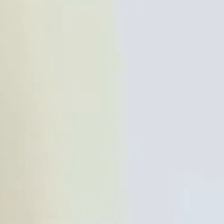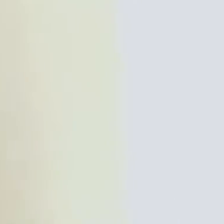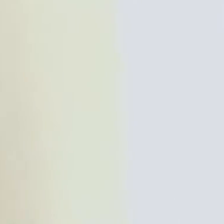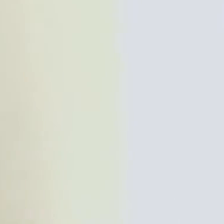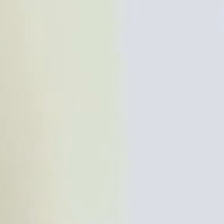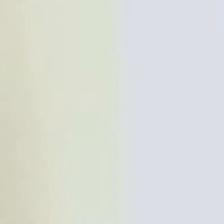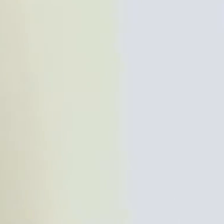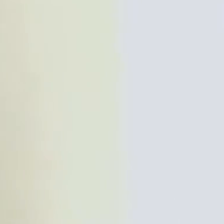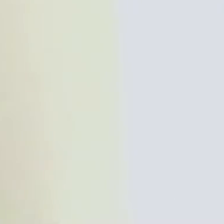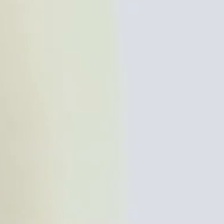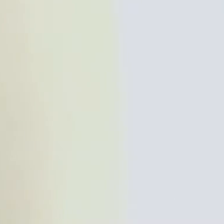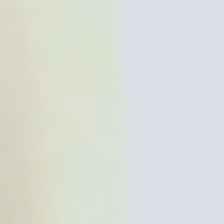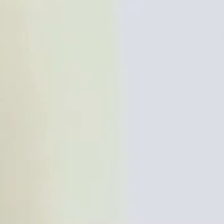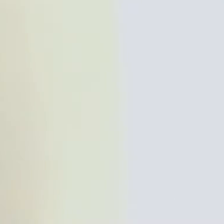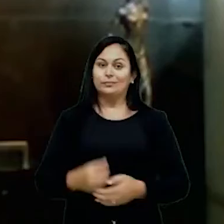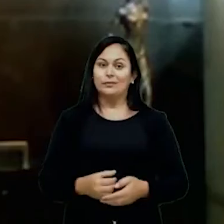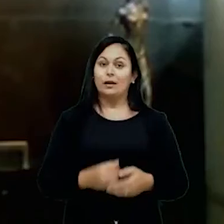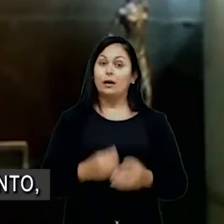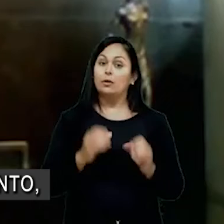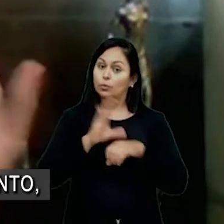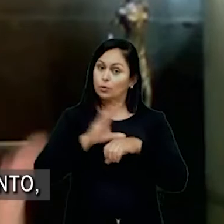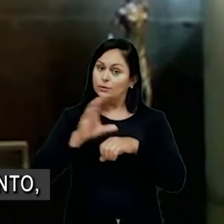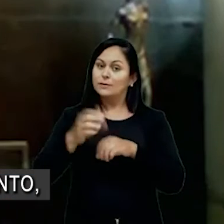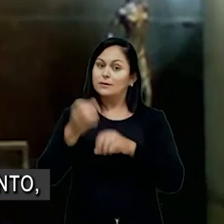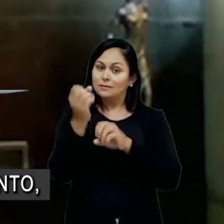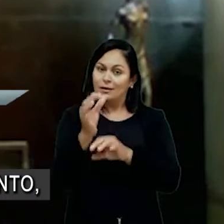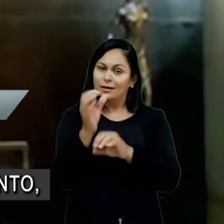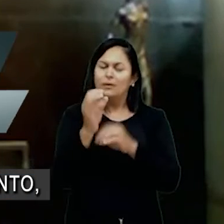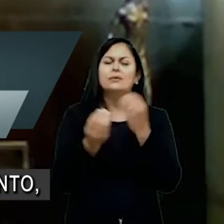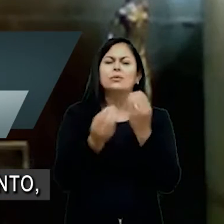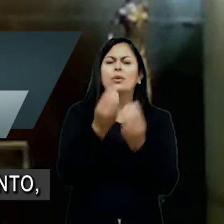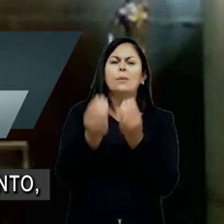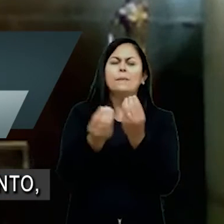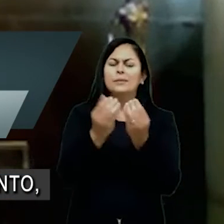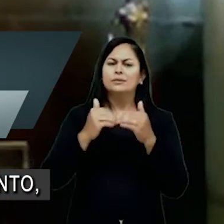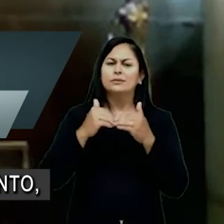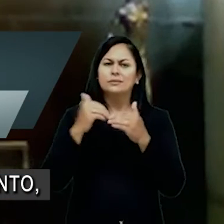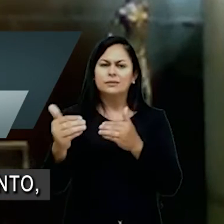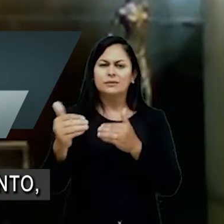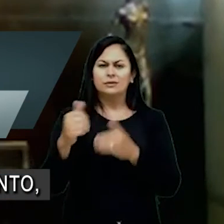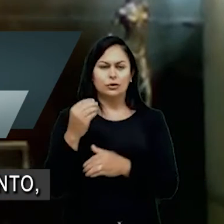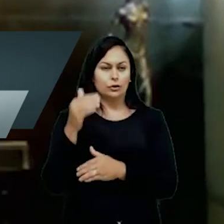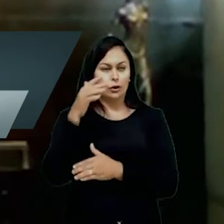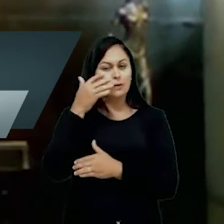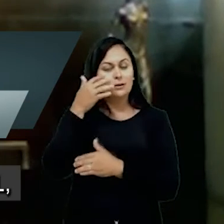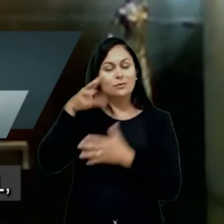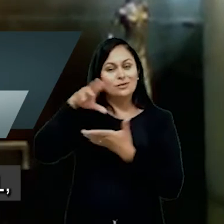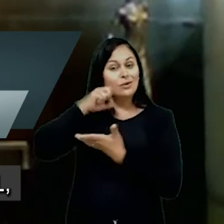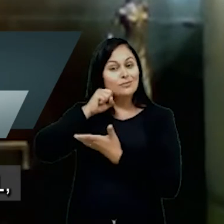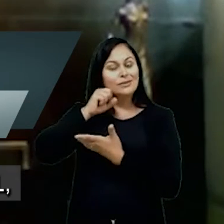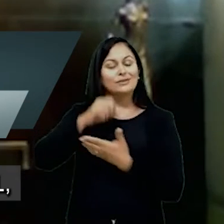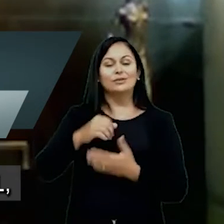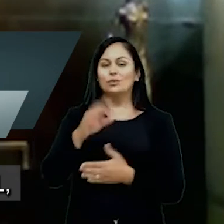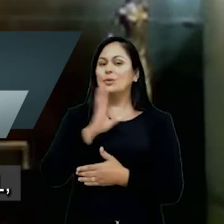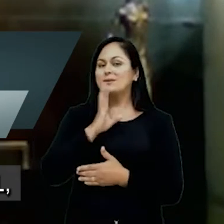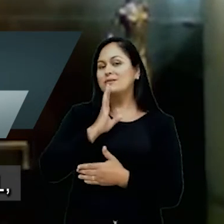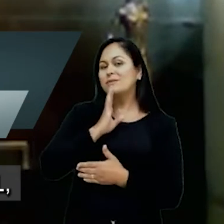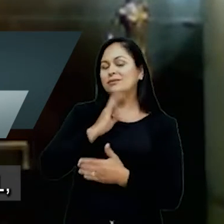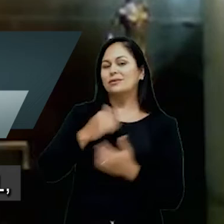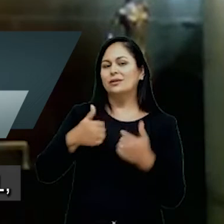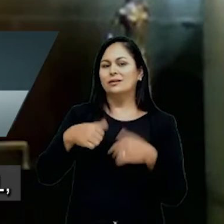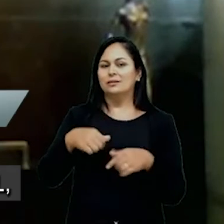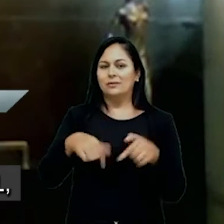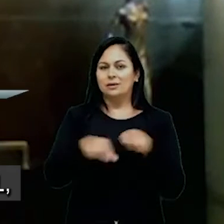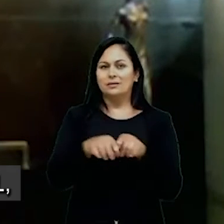vocês têm é espetacular. E a partir do momento que a gente absorve o conhecimento, reconhece que esse